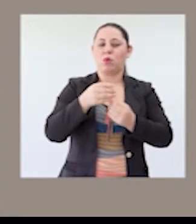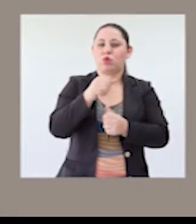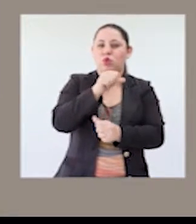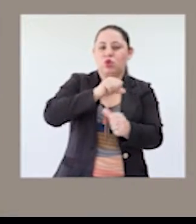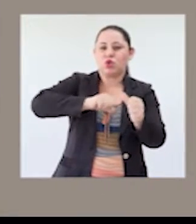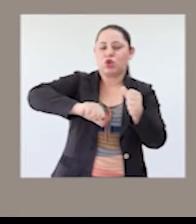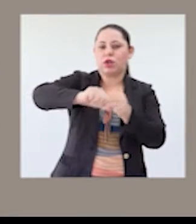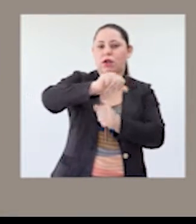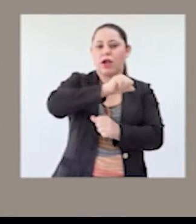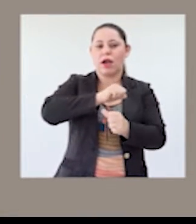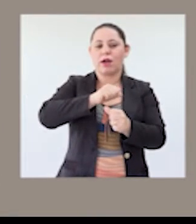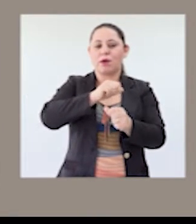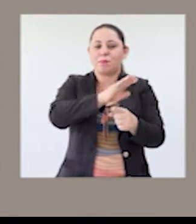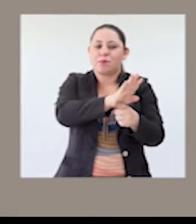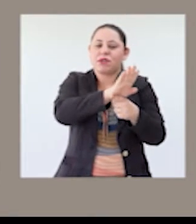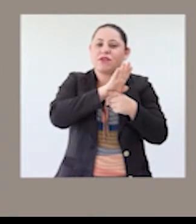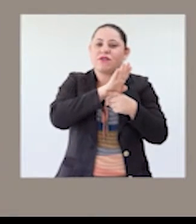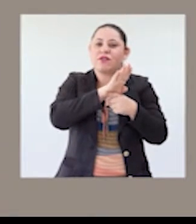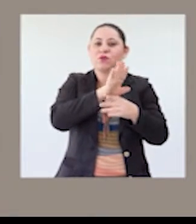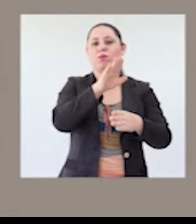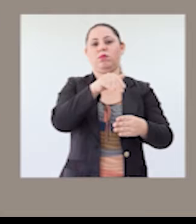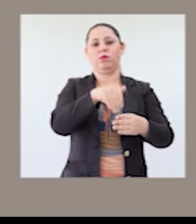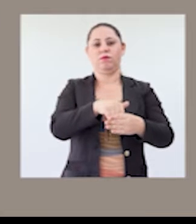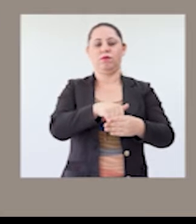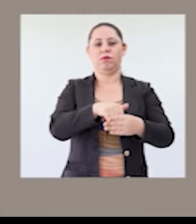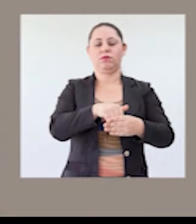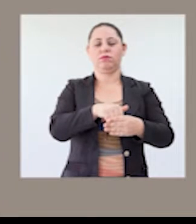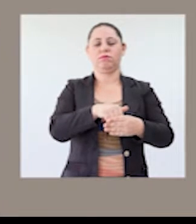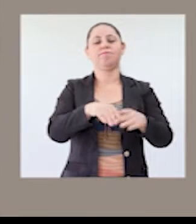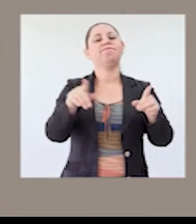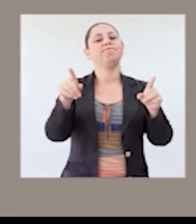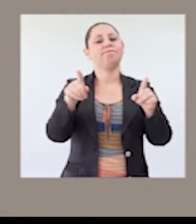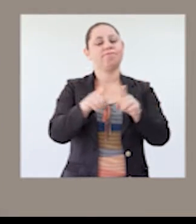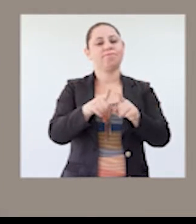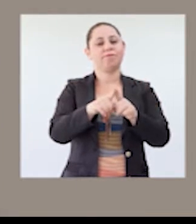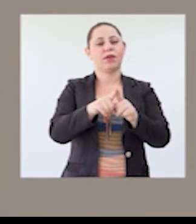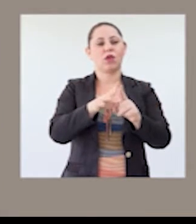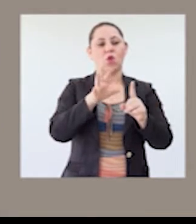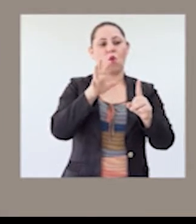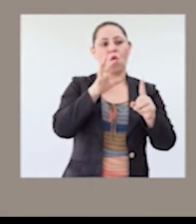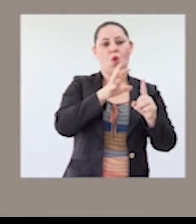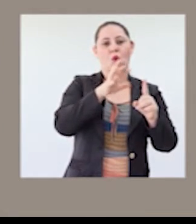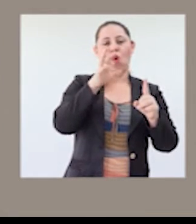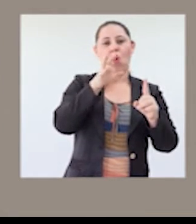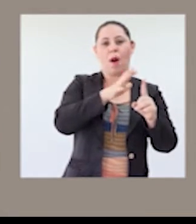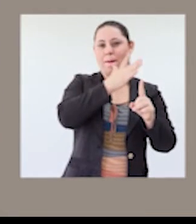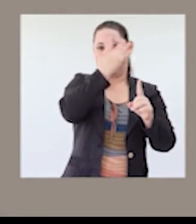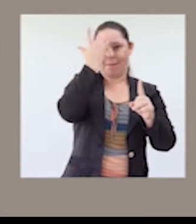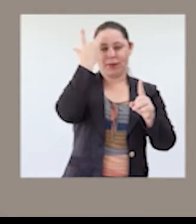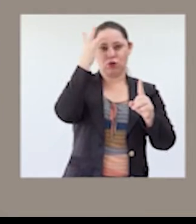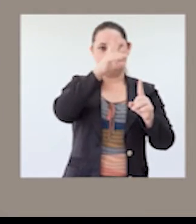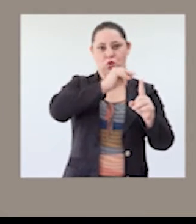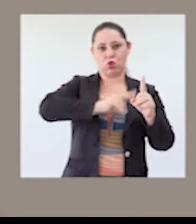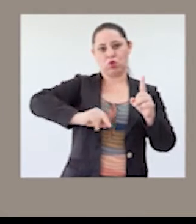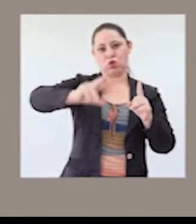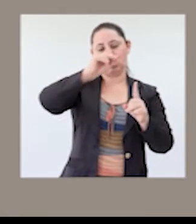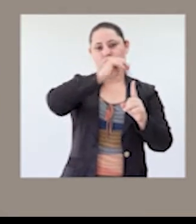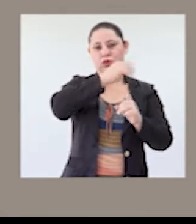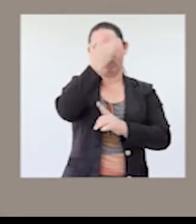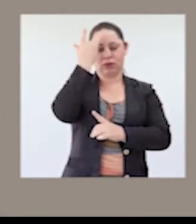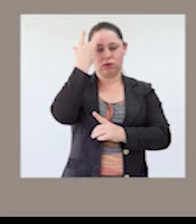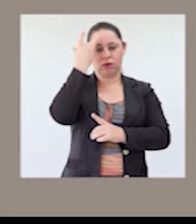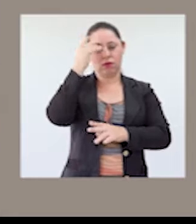oferecer um benefício ao eleitor, né? E ali, de uma forma também de assediá-lo. Então,